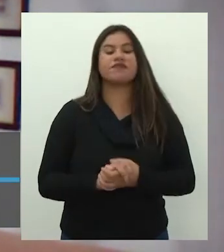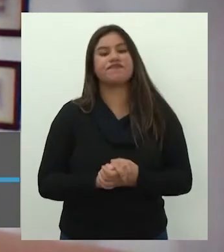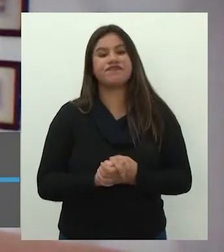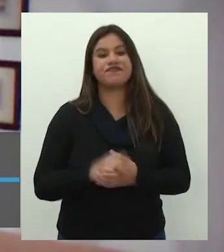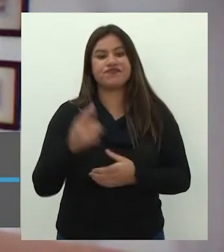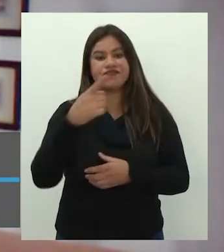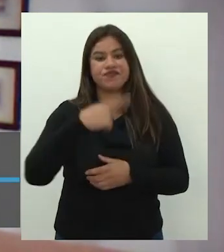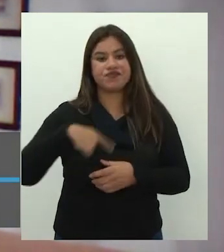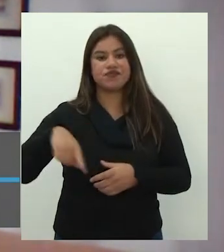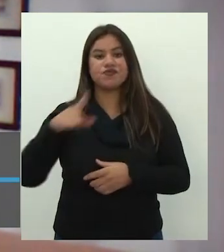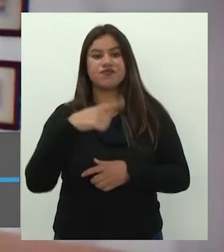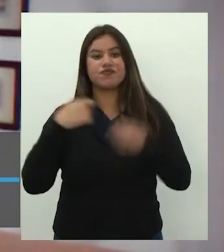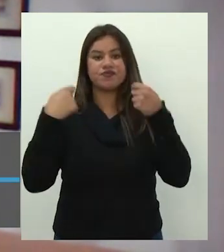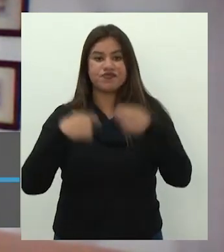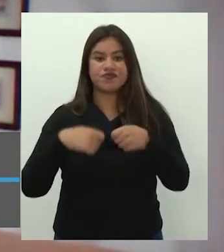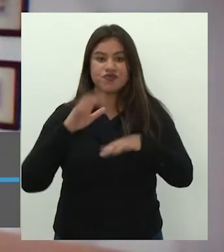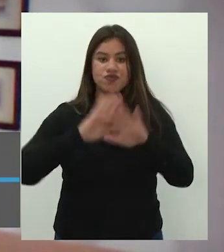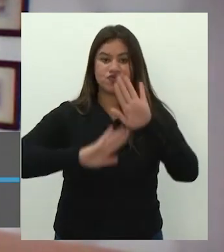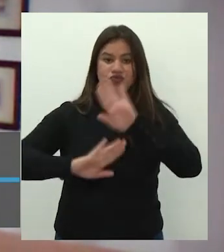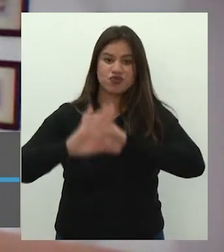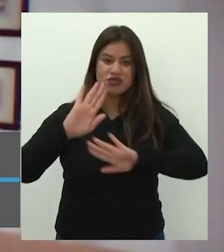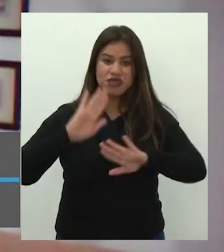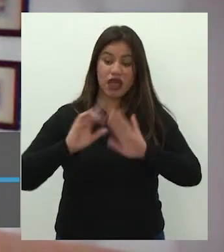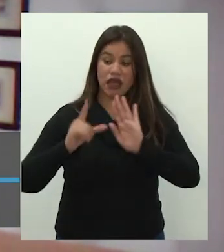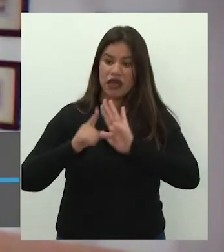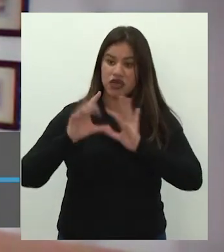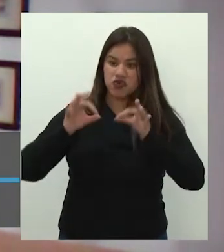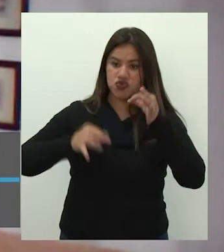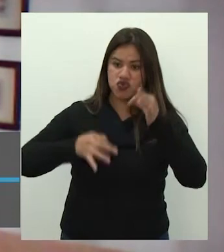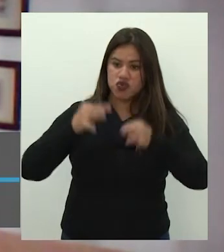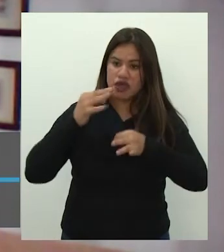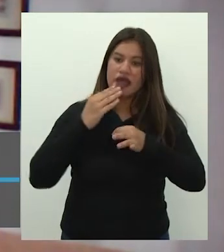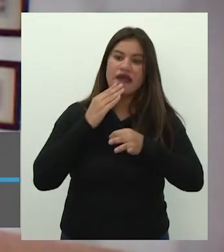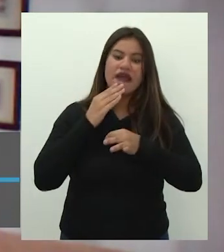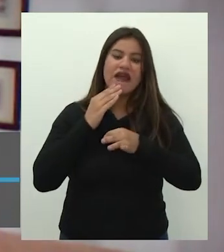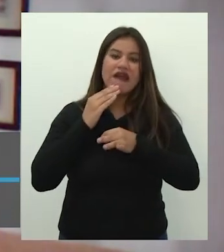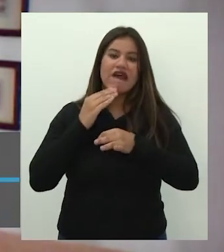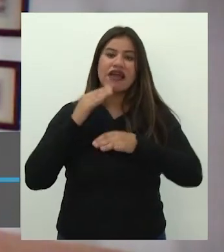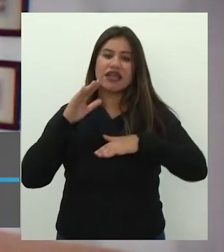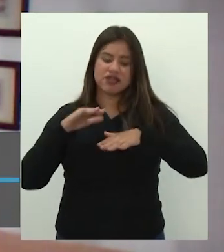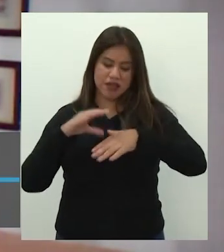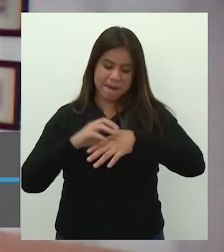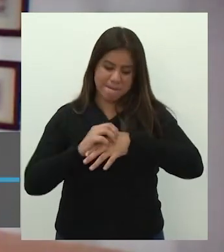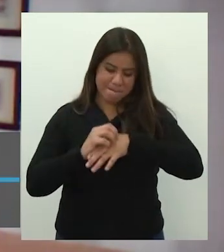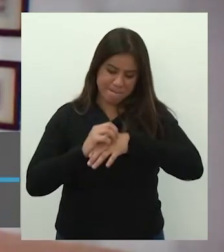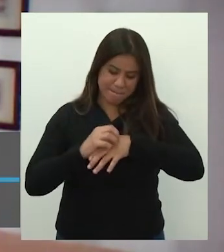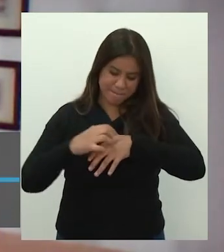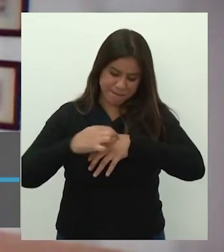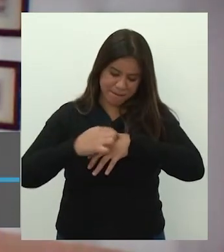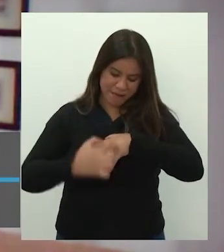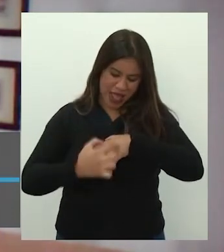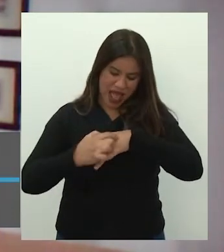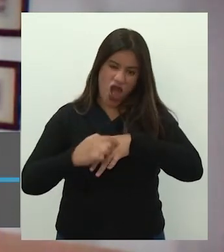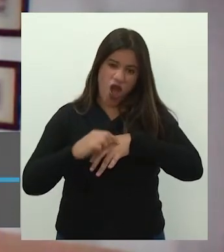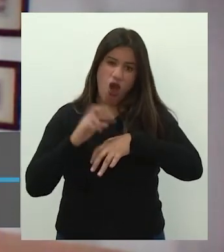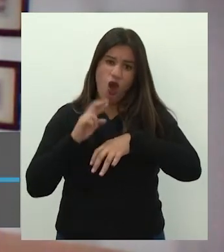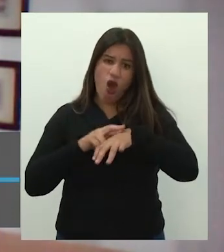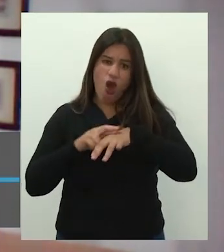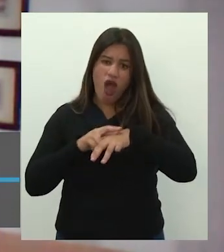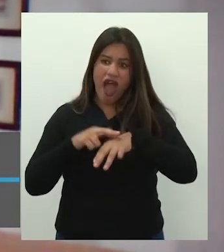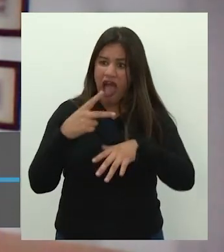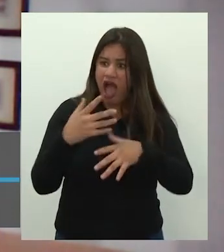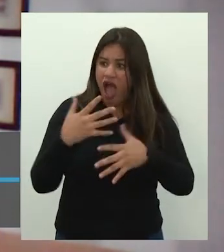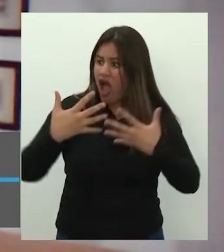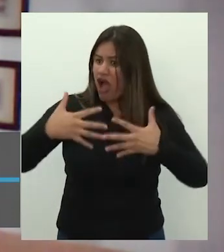ter muito cuidado ao julgar. Não é porque está com uma marquinha que, ai, nossa,